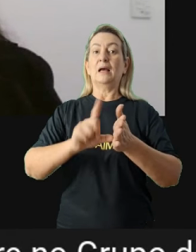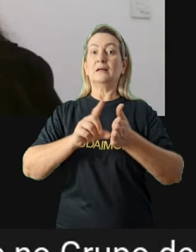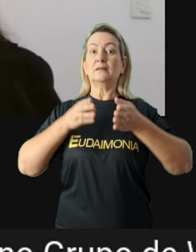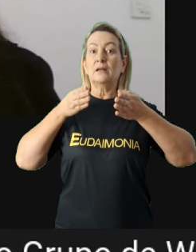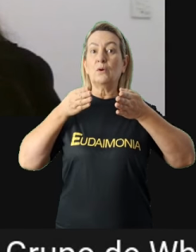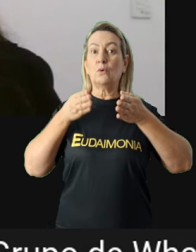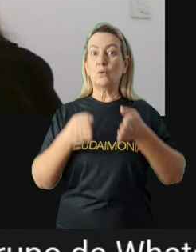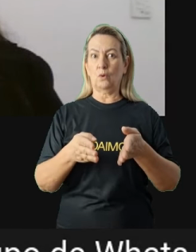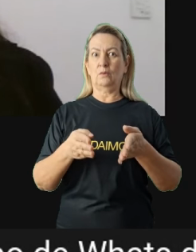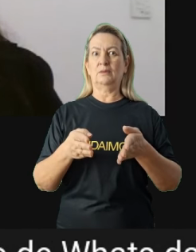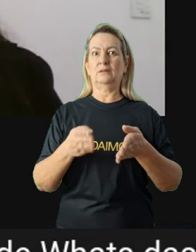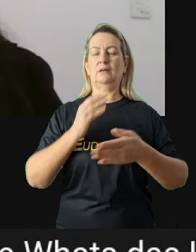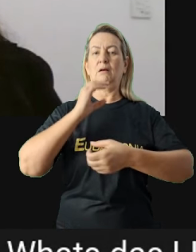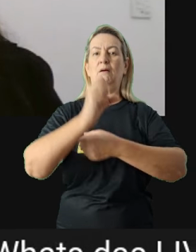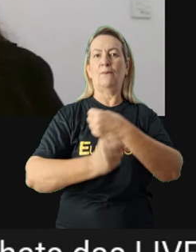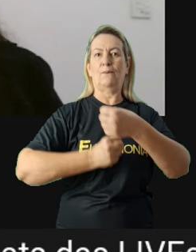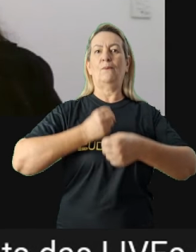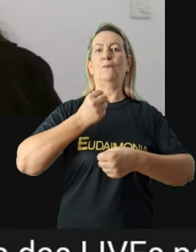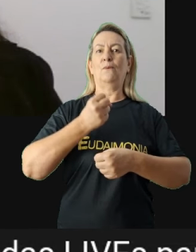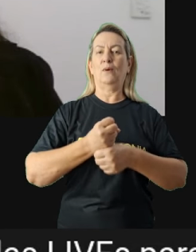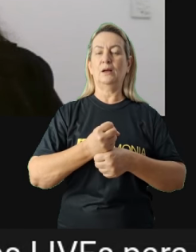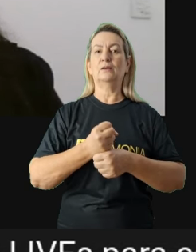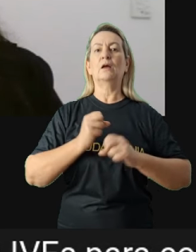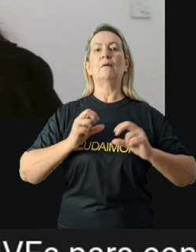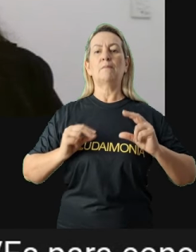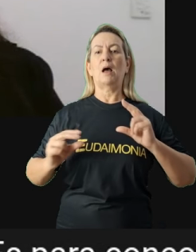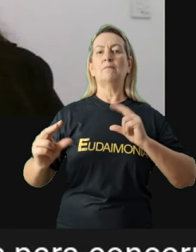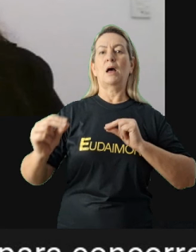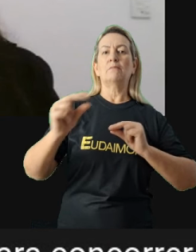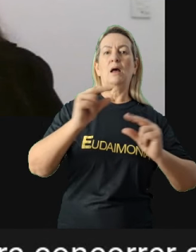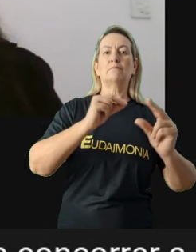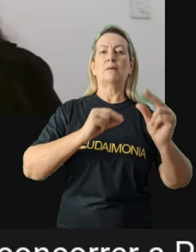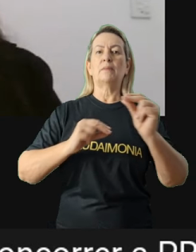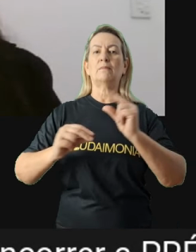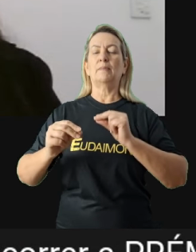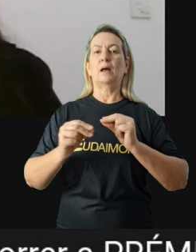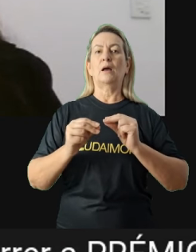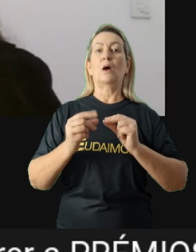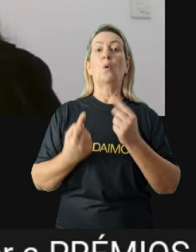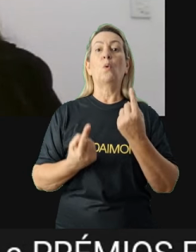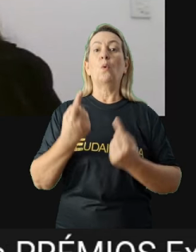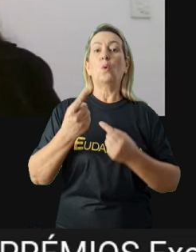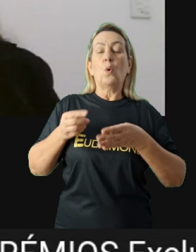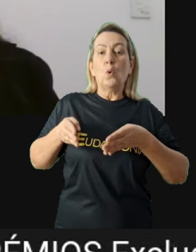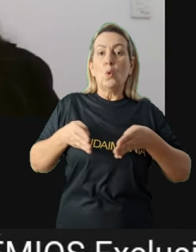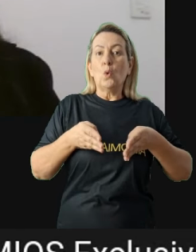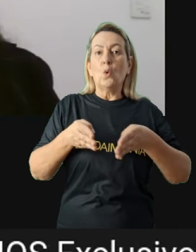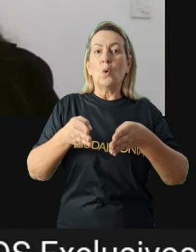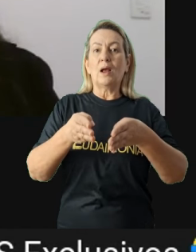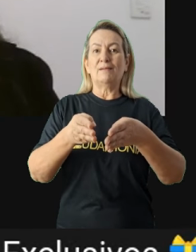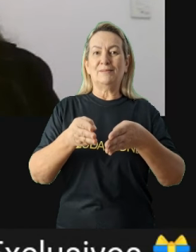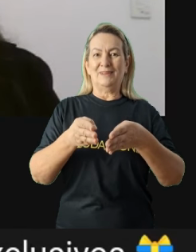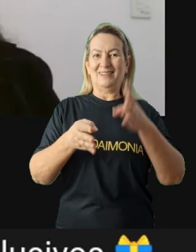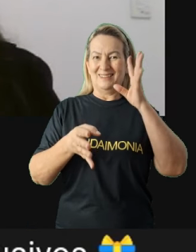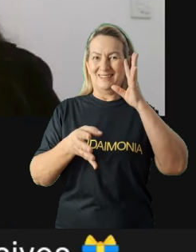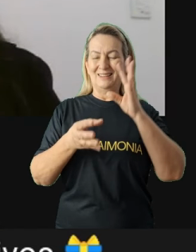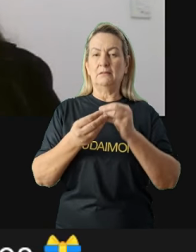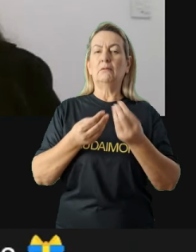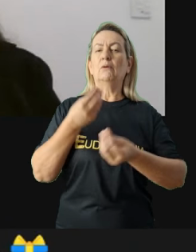sentar todo mundo antes de começar um determinado ano letivo. Vem cá, é assim que a gente vai